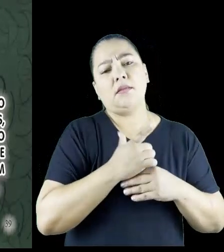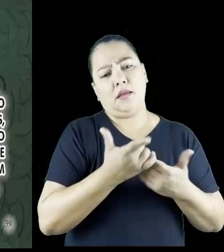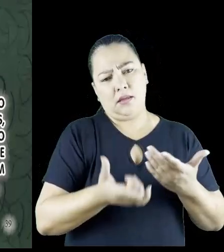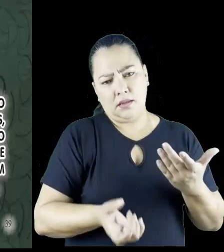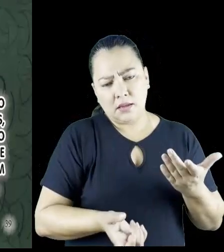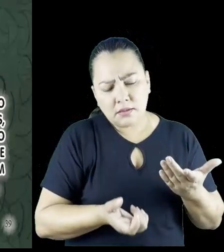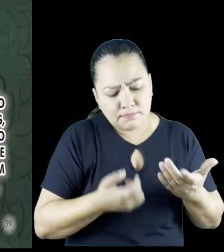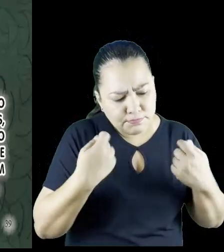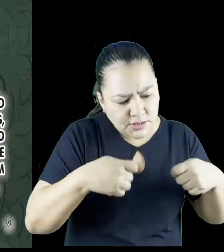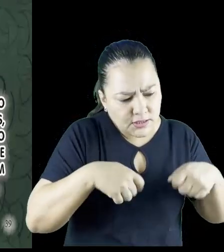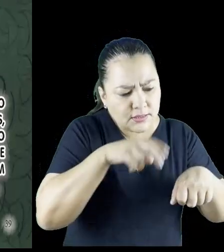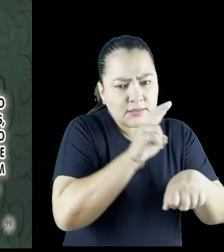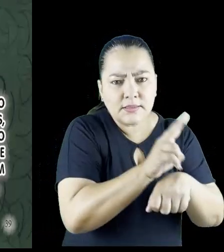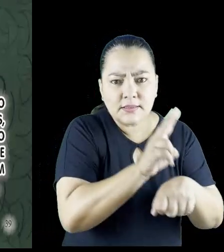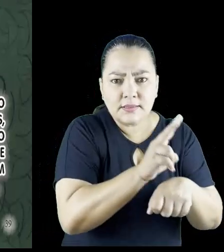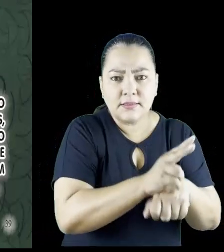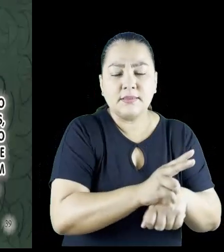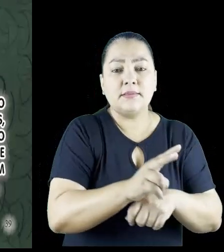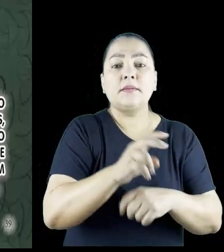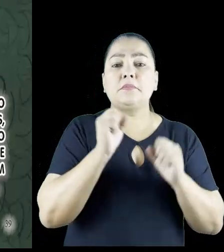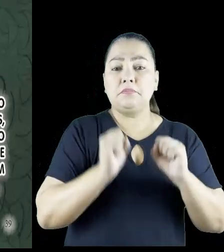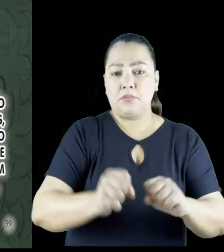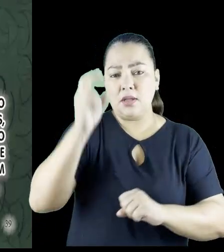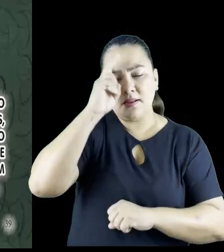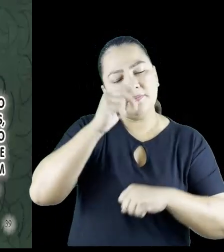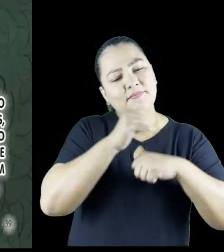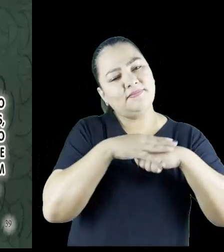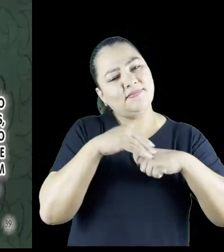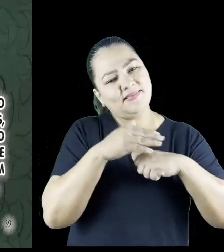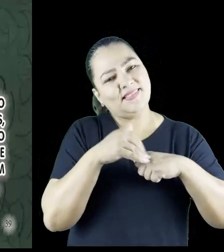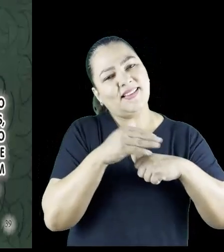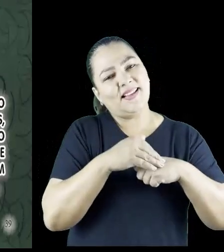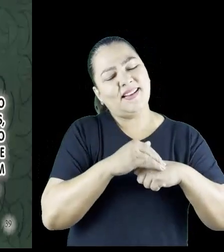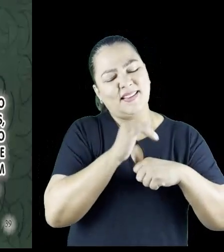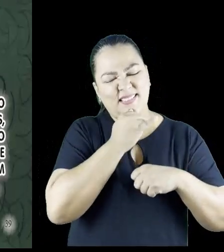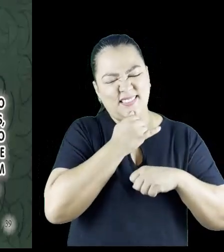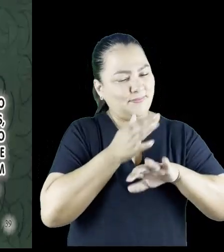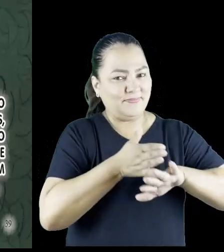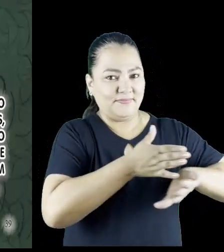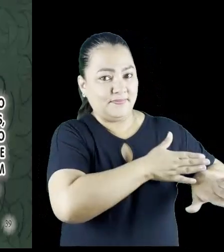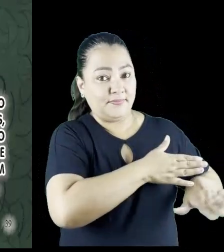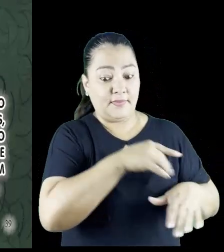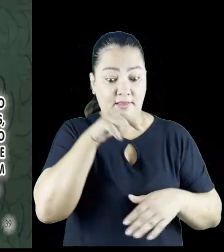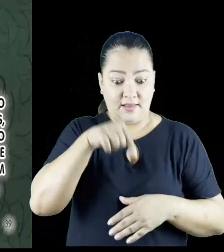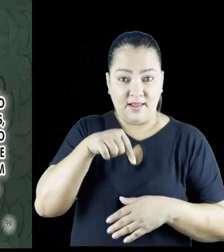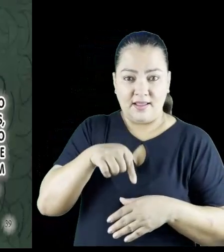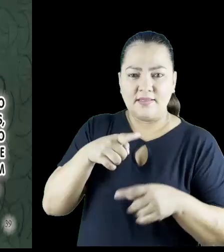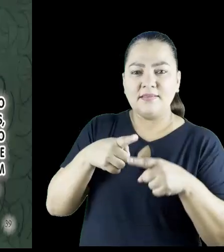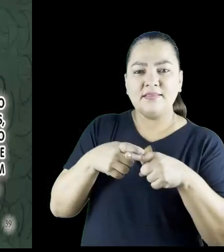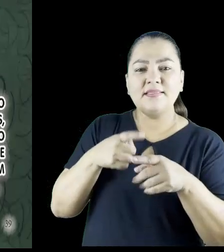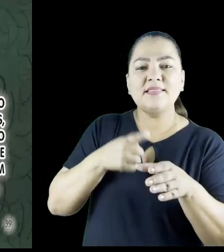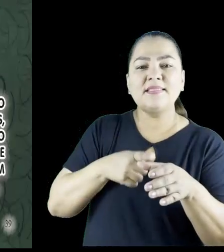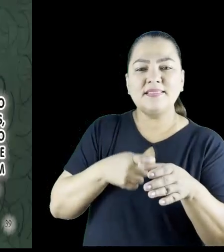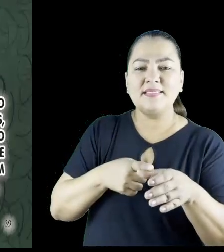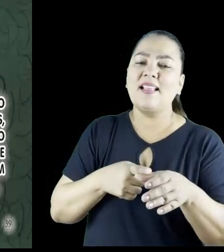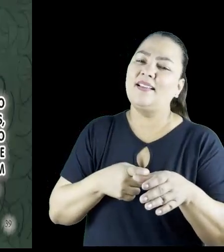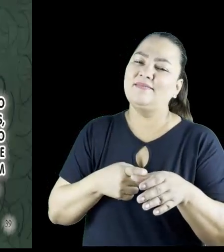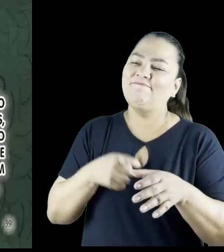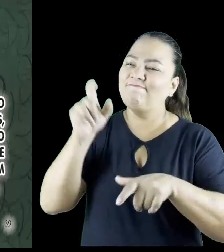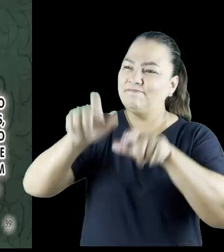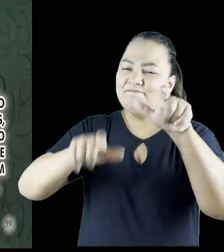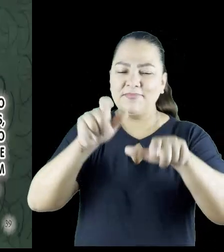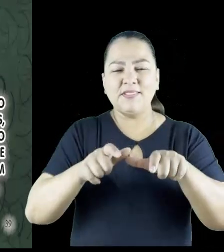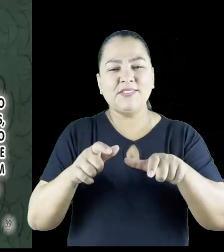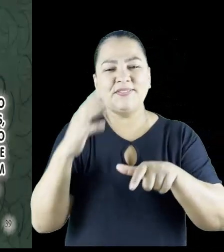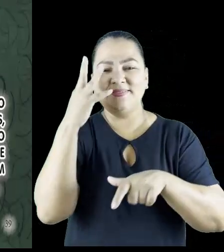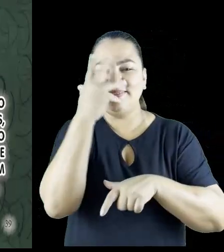origem deles, que precisa ser preservada e que pode ser lembrada com carinho no lugar da tristeza. E essa cidade, Itapema, e